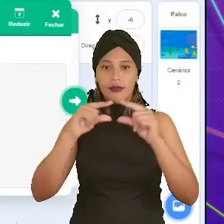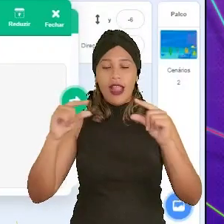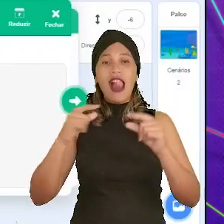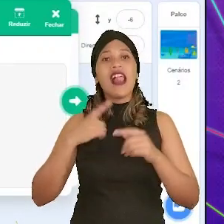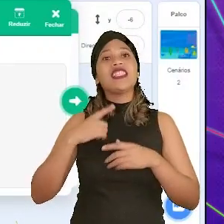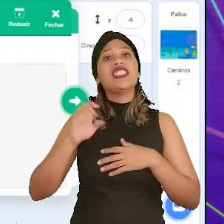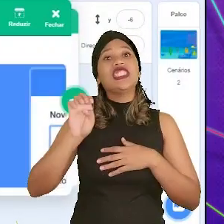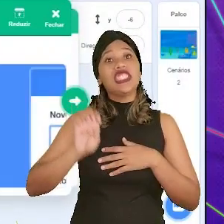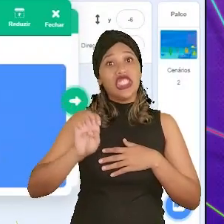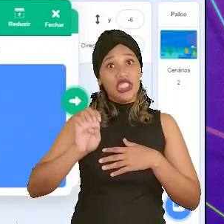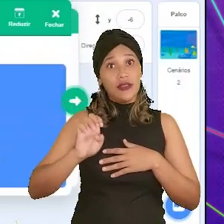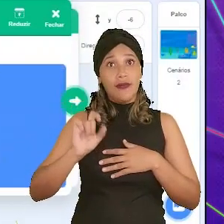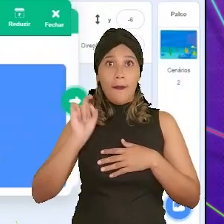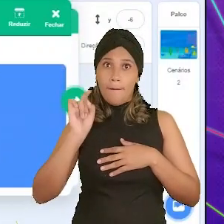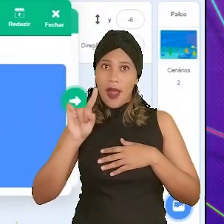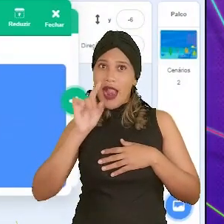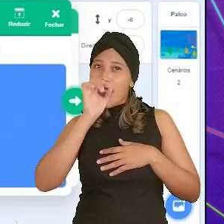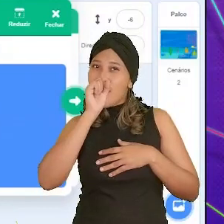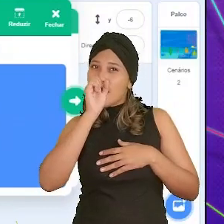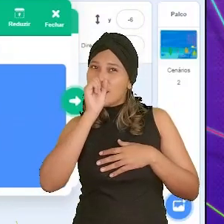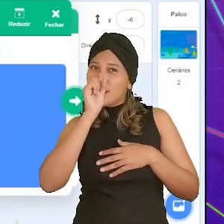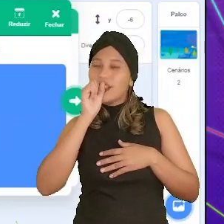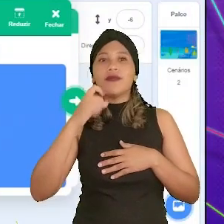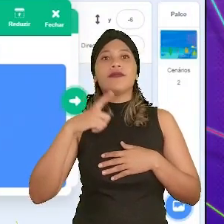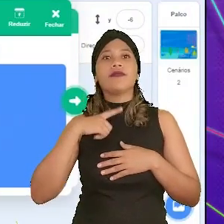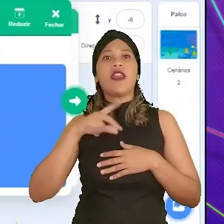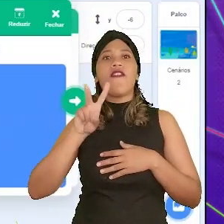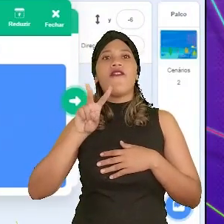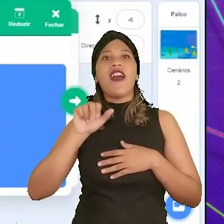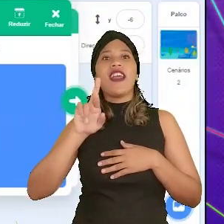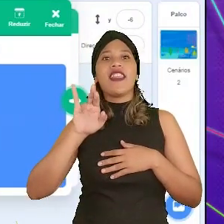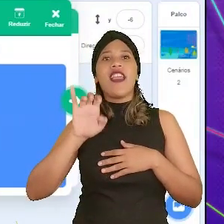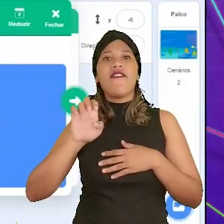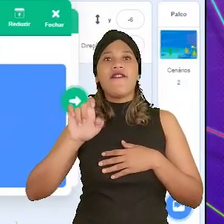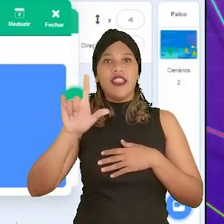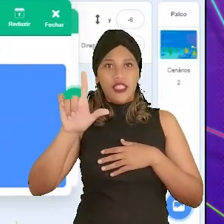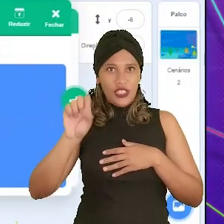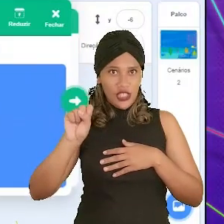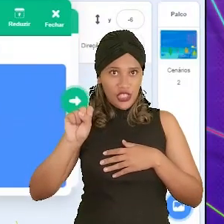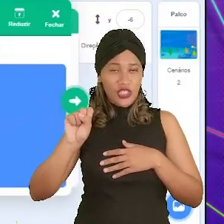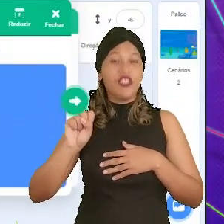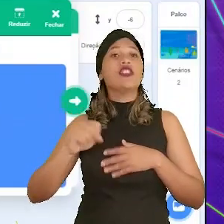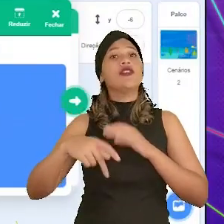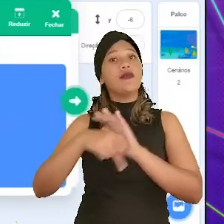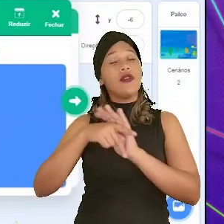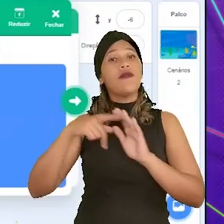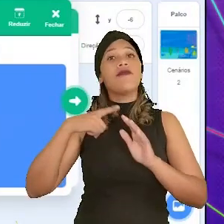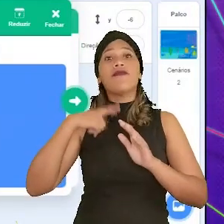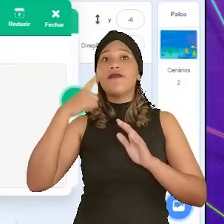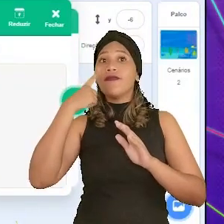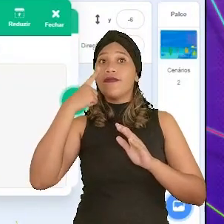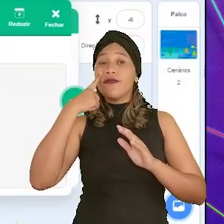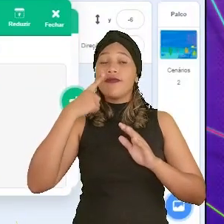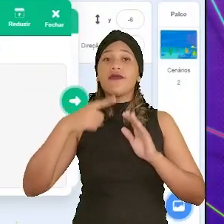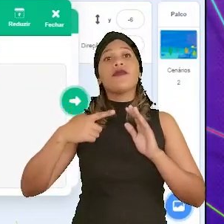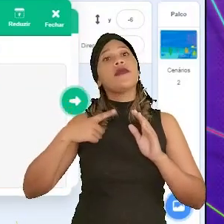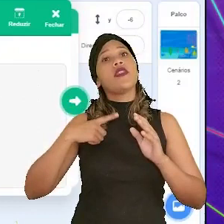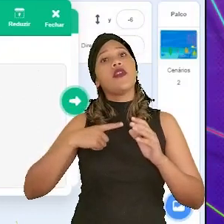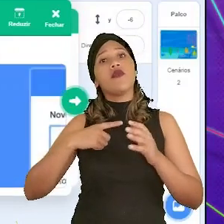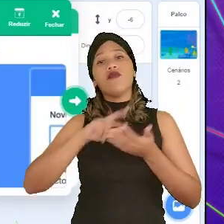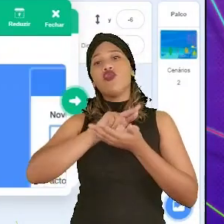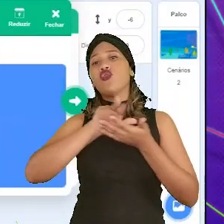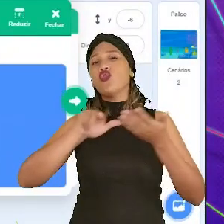na barra lateral esquerda, na bolinha laranja, que está escrito Variáveis. Aqui, já nos deparamos com um arranjo